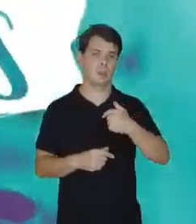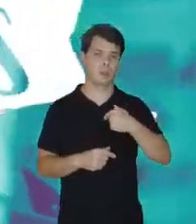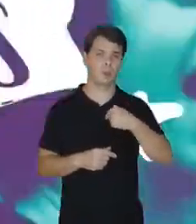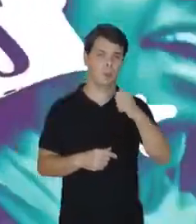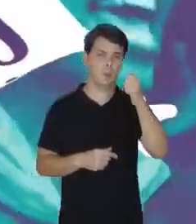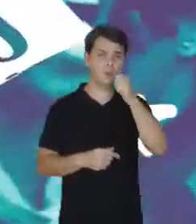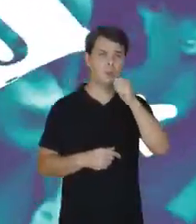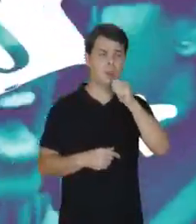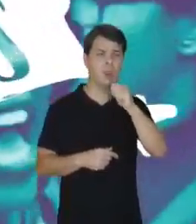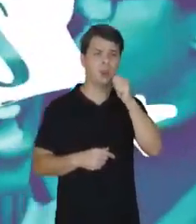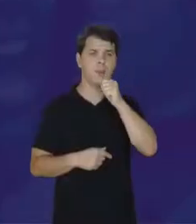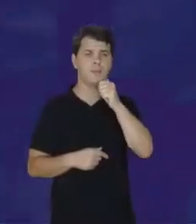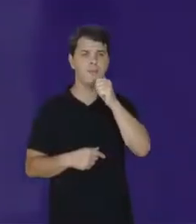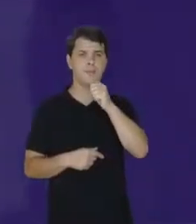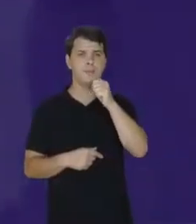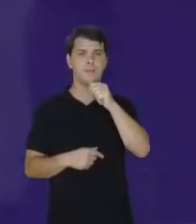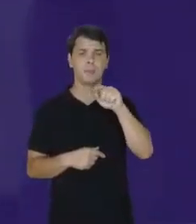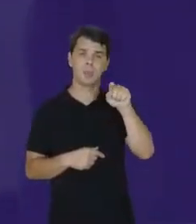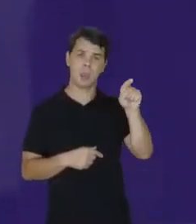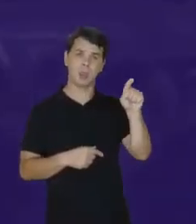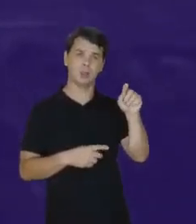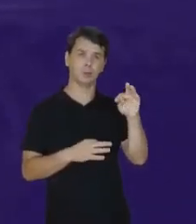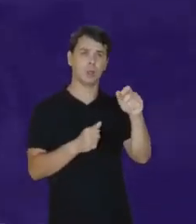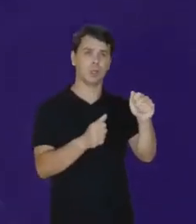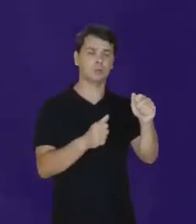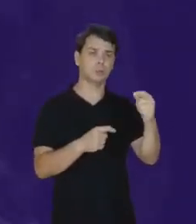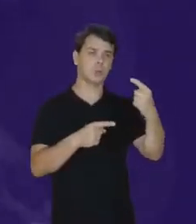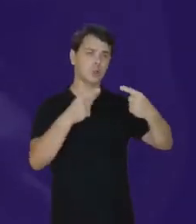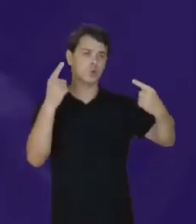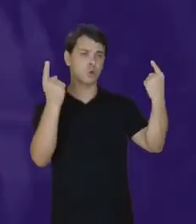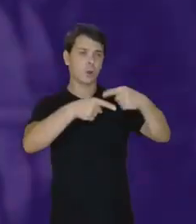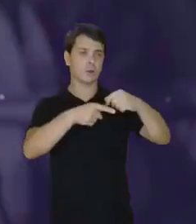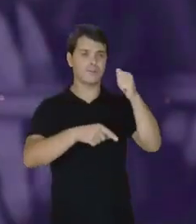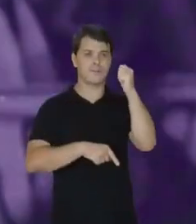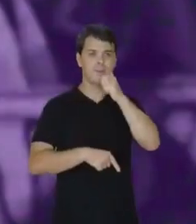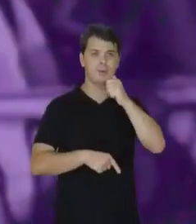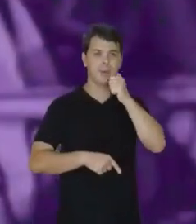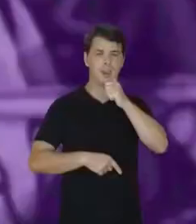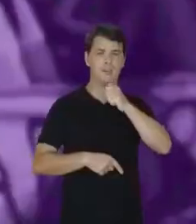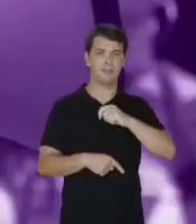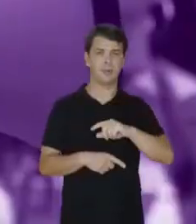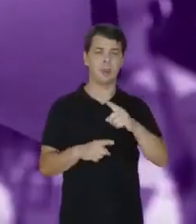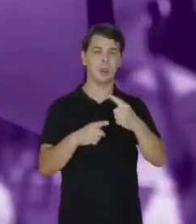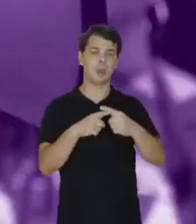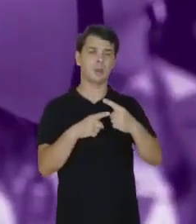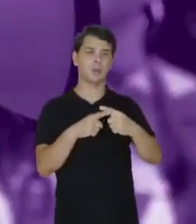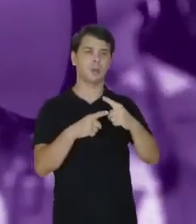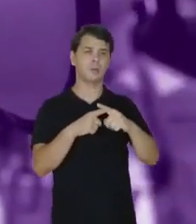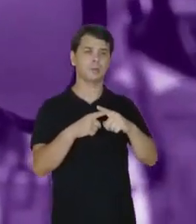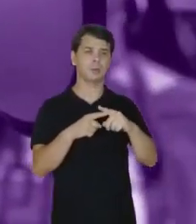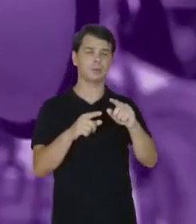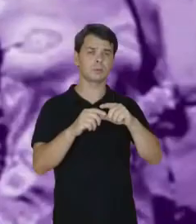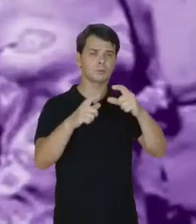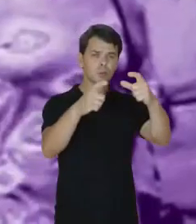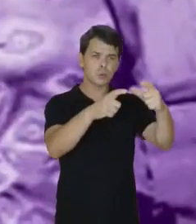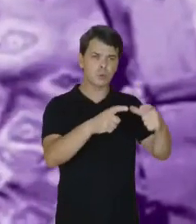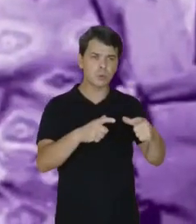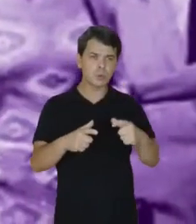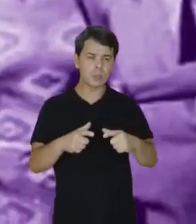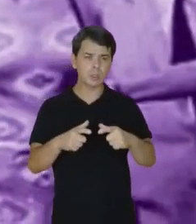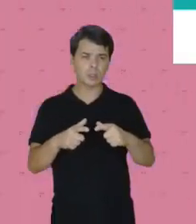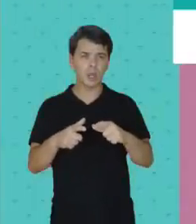Eu sou uma delas, são elas por elas, ocupando os espaços